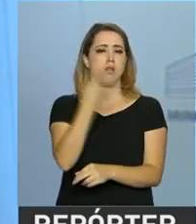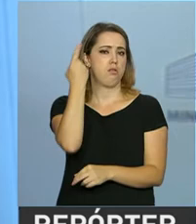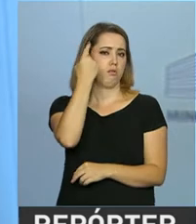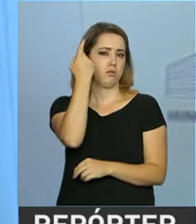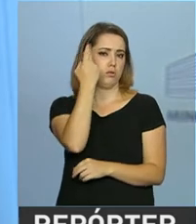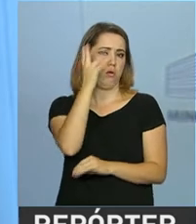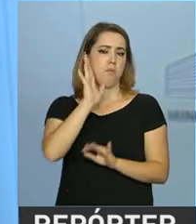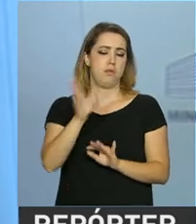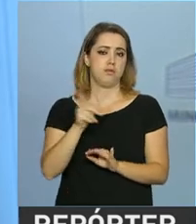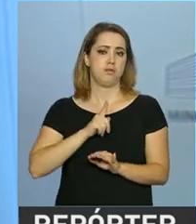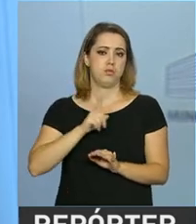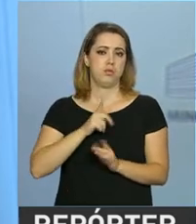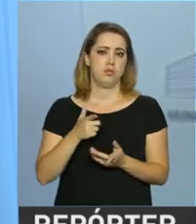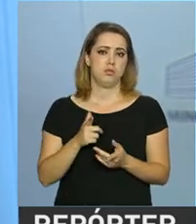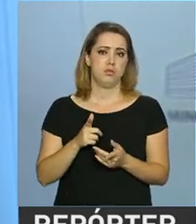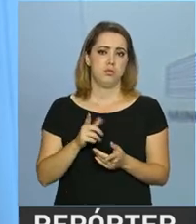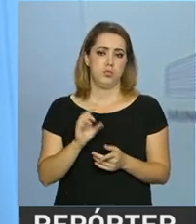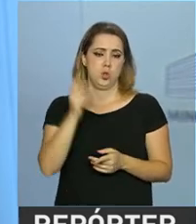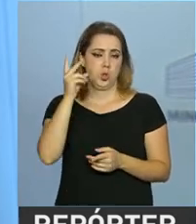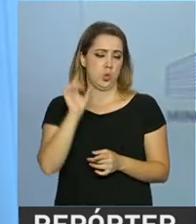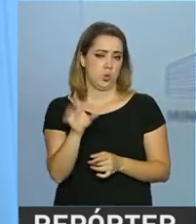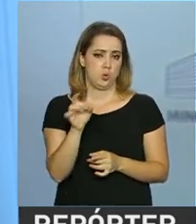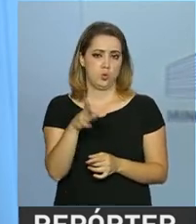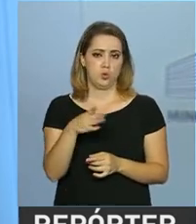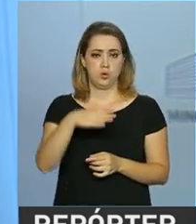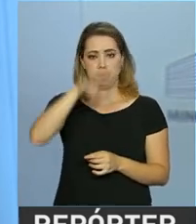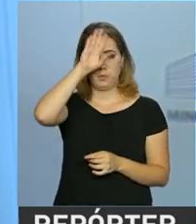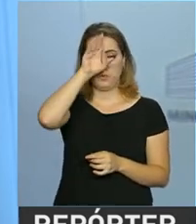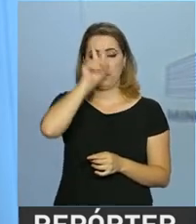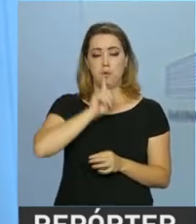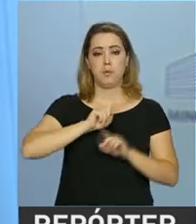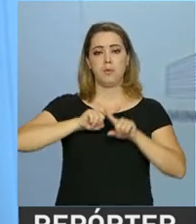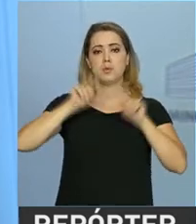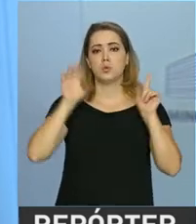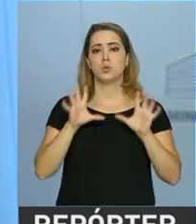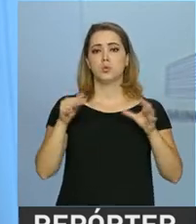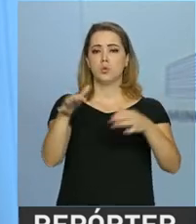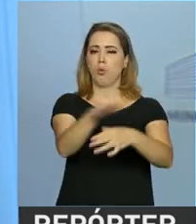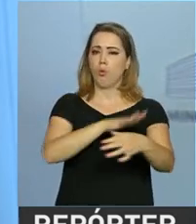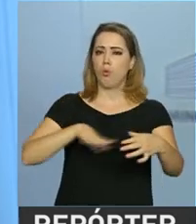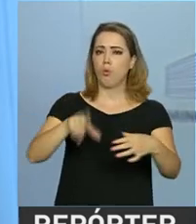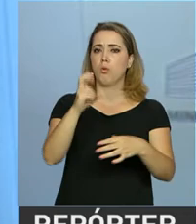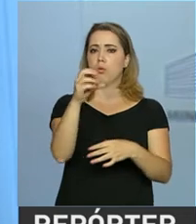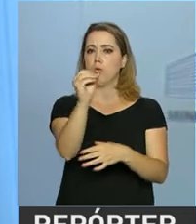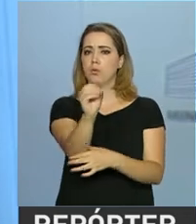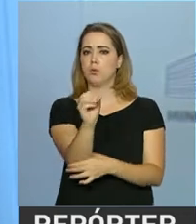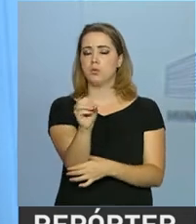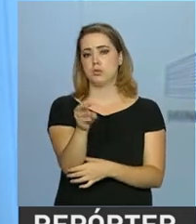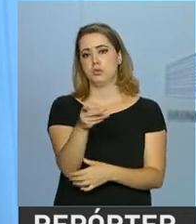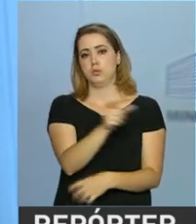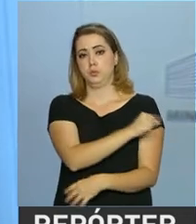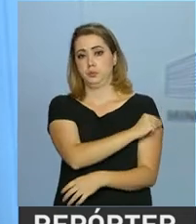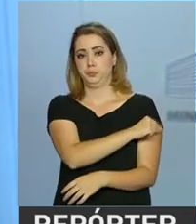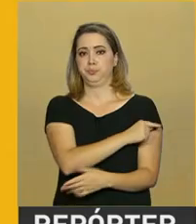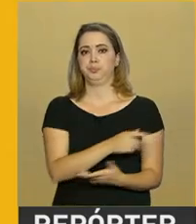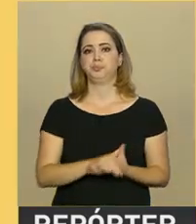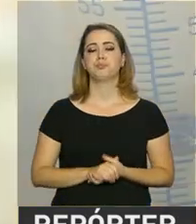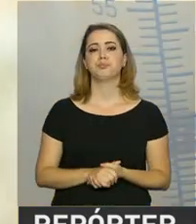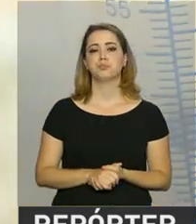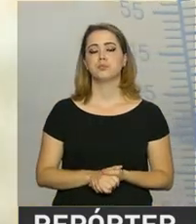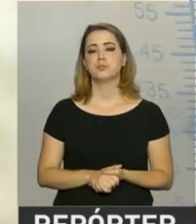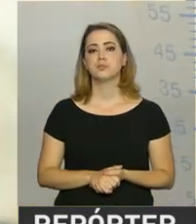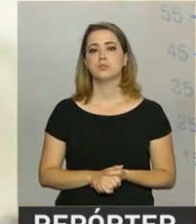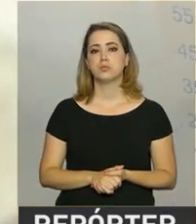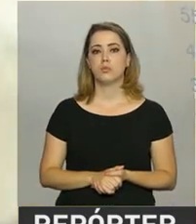imunizações não somente para a vacina contra febre amarela mas para todo o conjunto de mais de 50 imunobiológicos em todo o país os